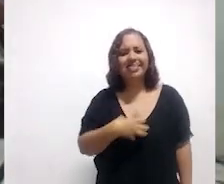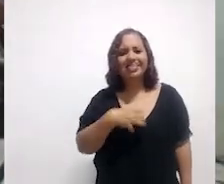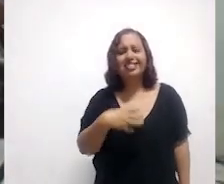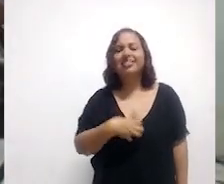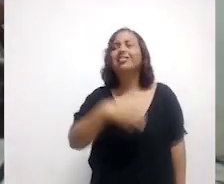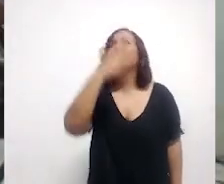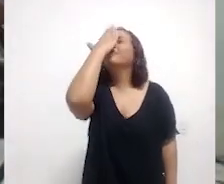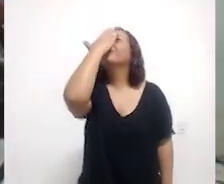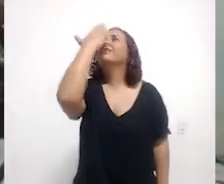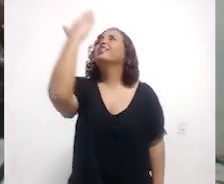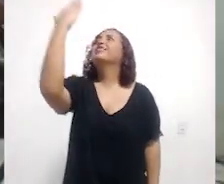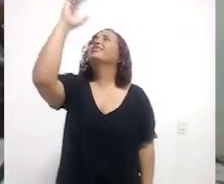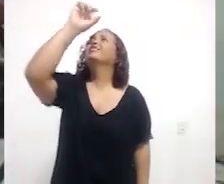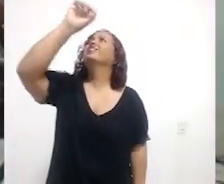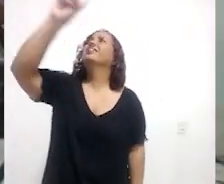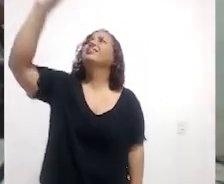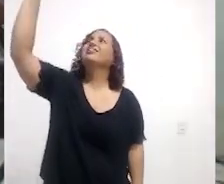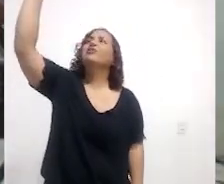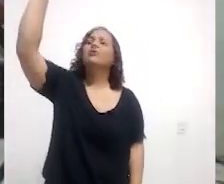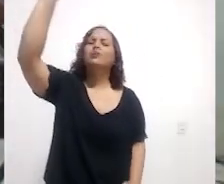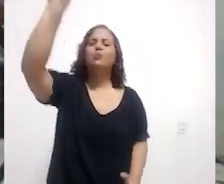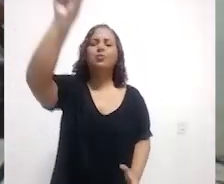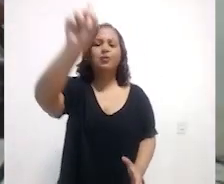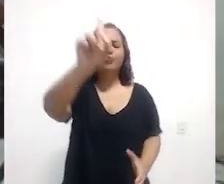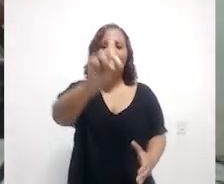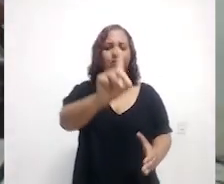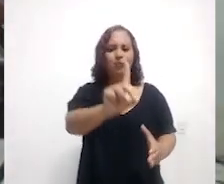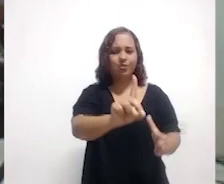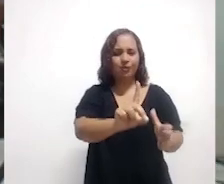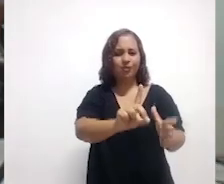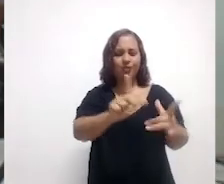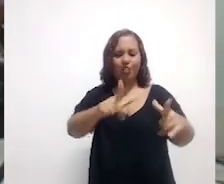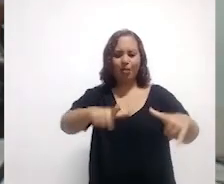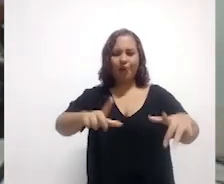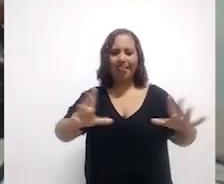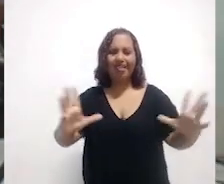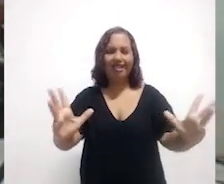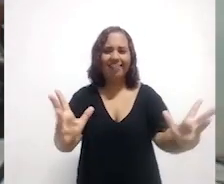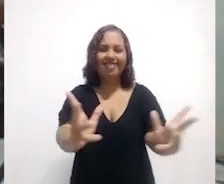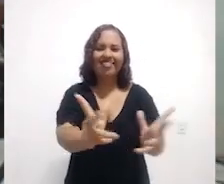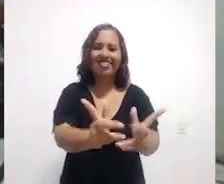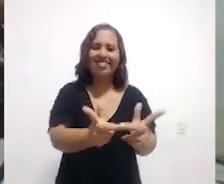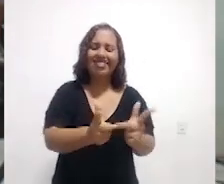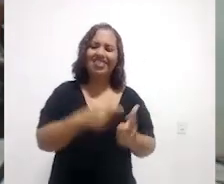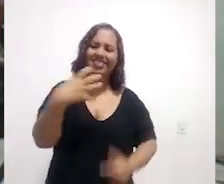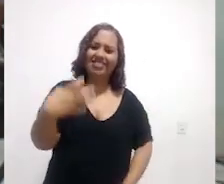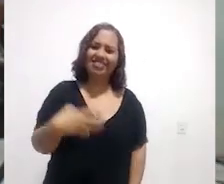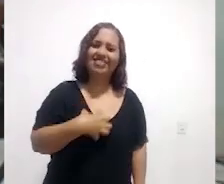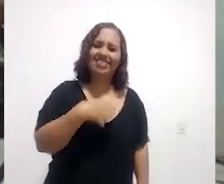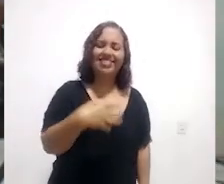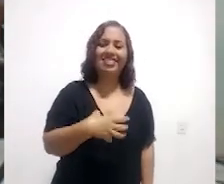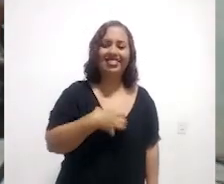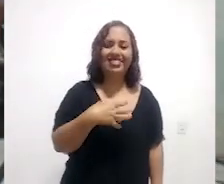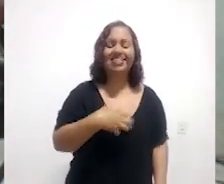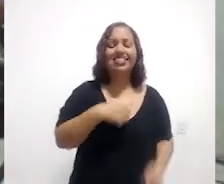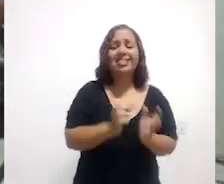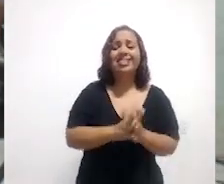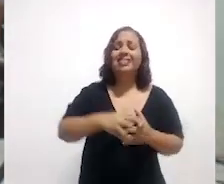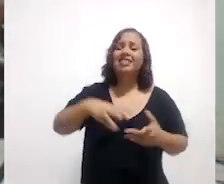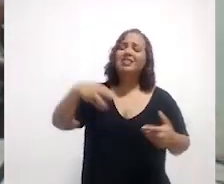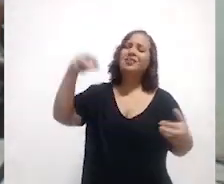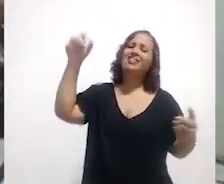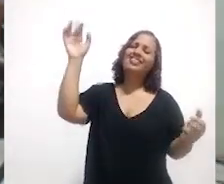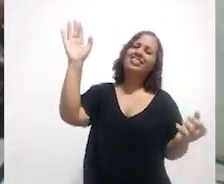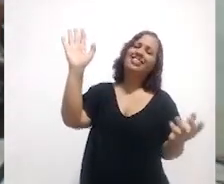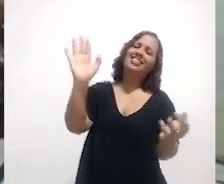este lugar. Sinta a glória de